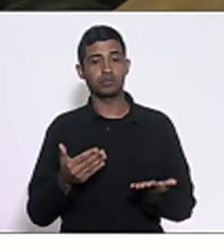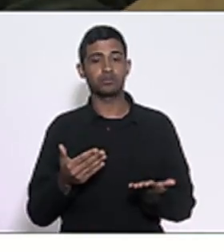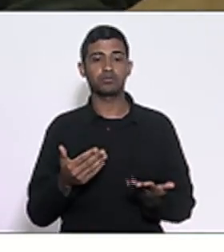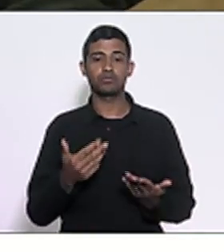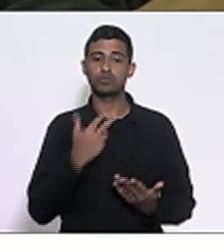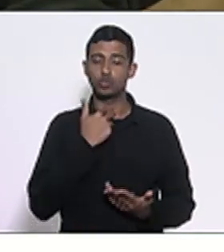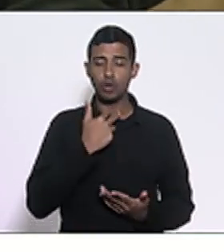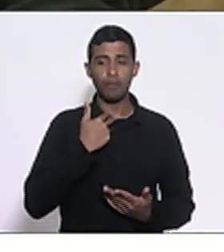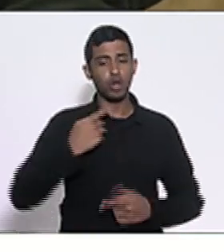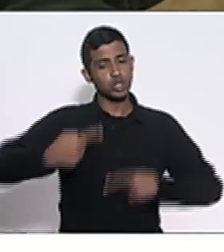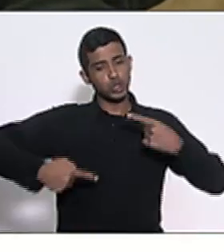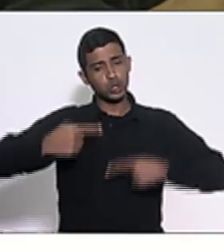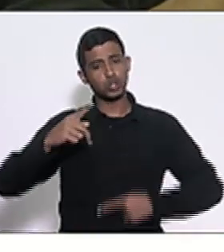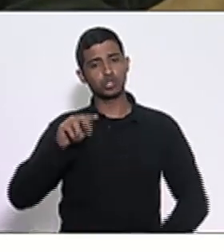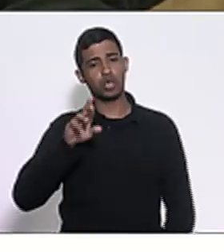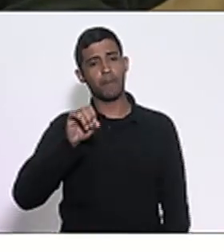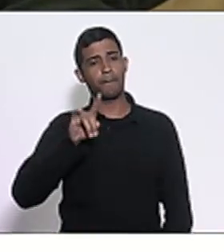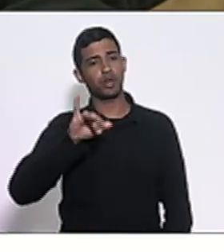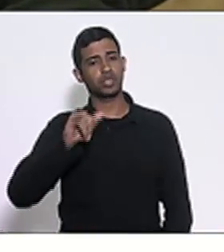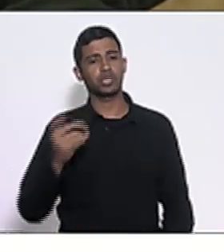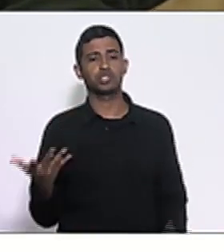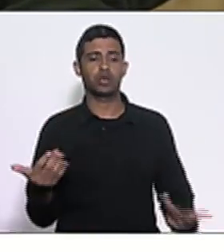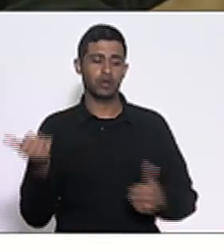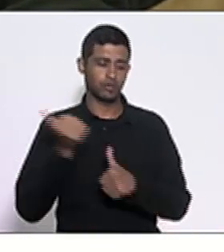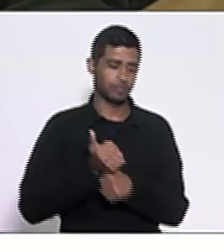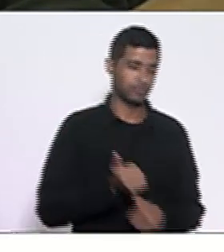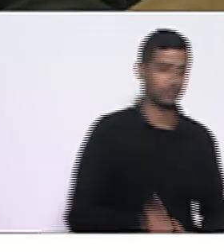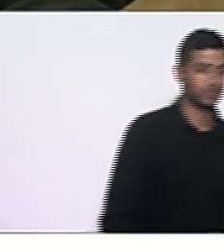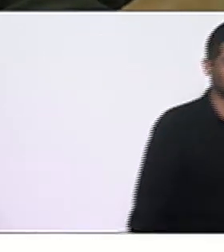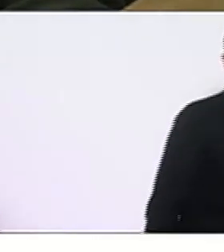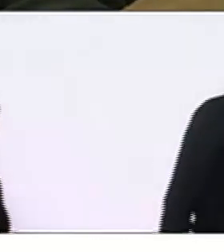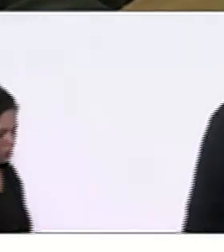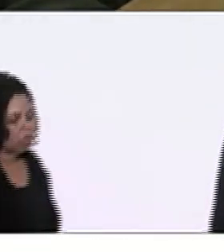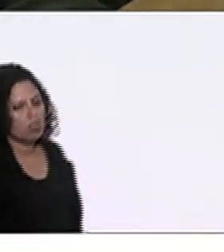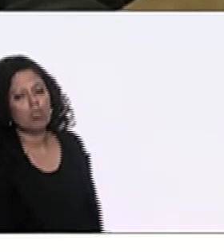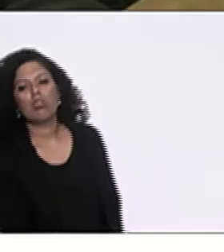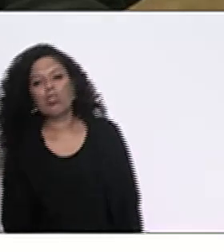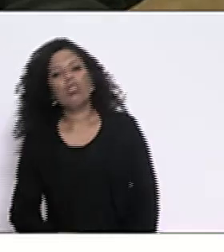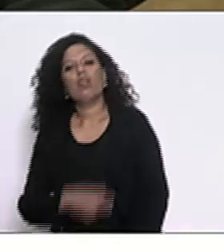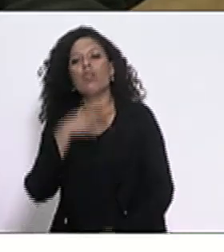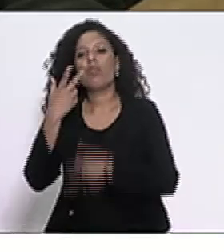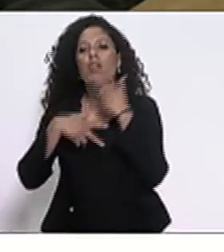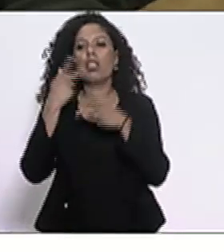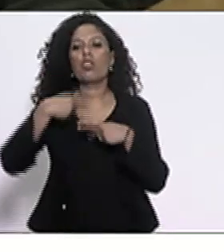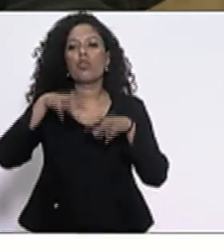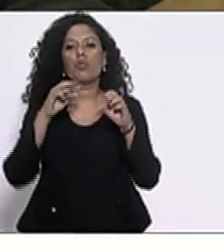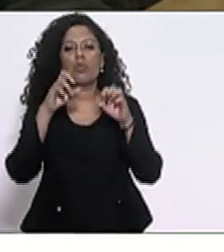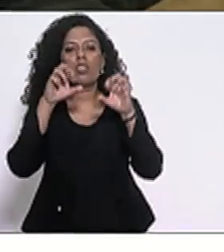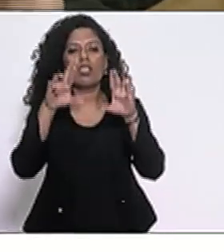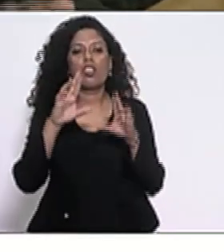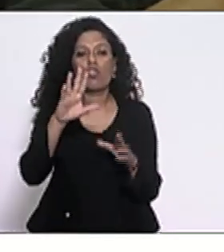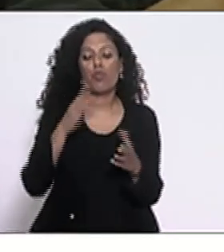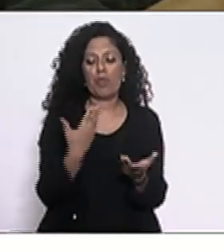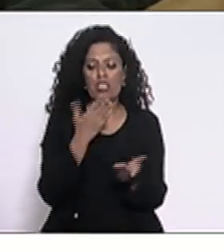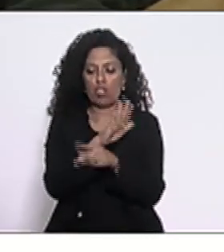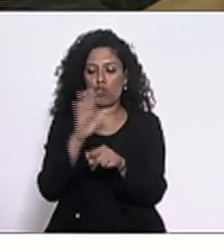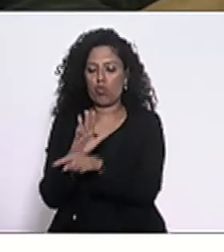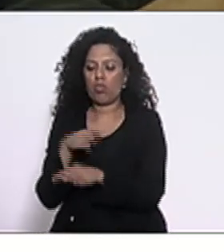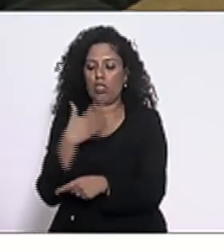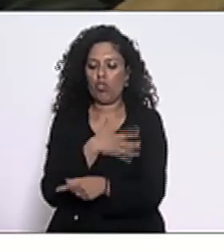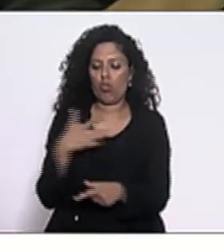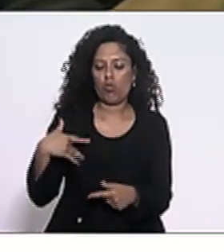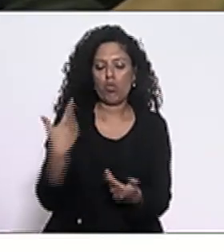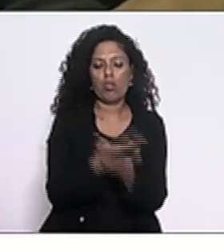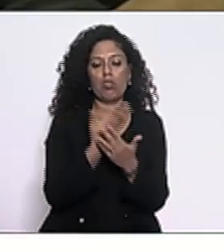discutir o Proderj se o Proderj não for para atender saúde, educação, aonde a população é